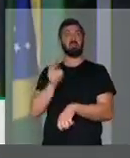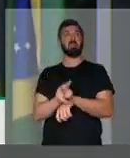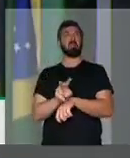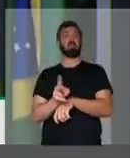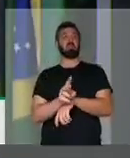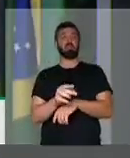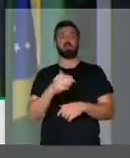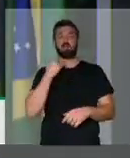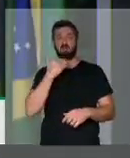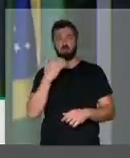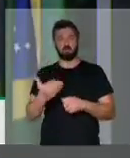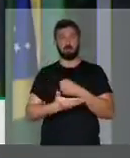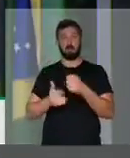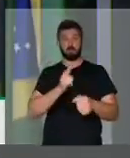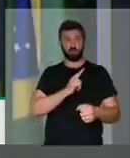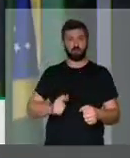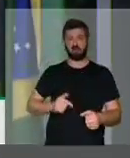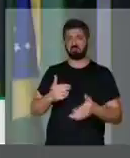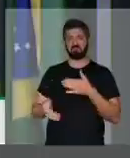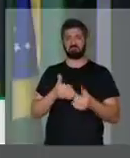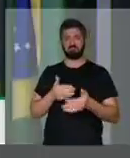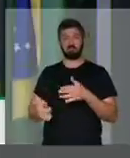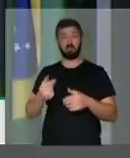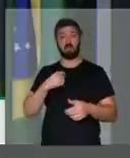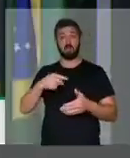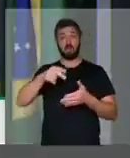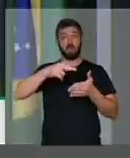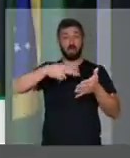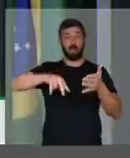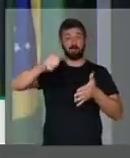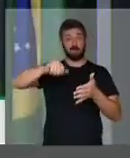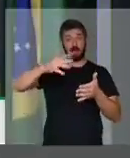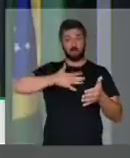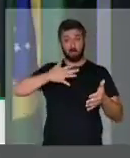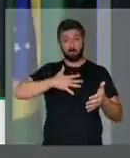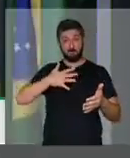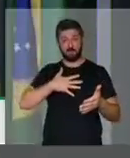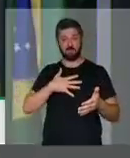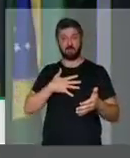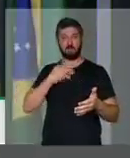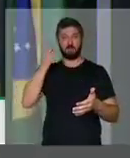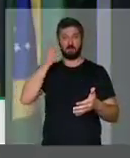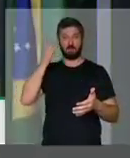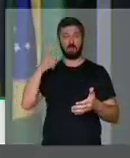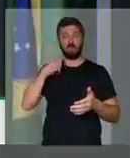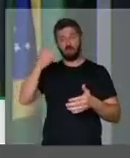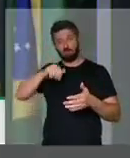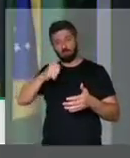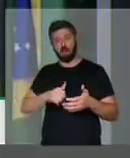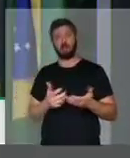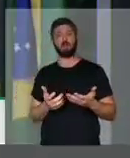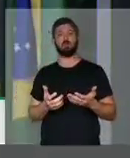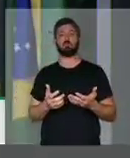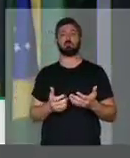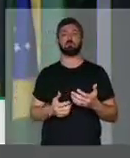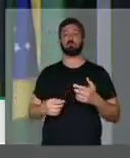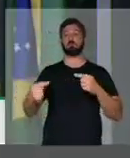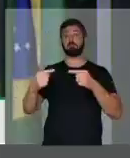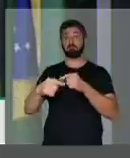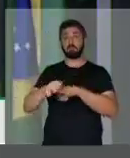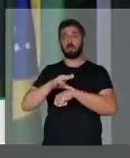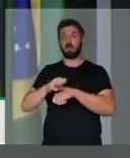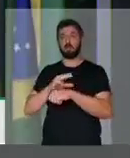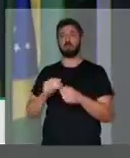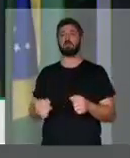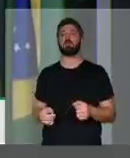fiscalista, eu não sou base do governo, então eu faço análise como parlamentar que defende a Constituição, eu faço análise constitucionalista,